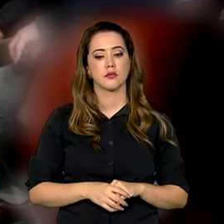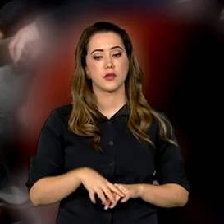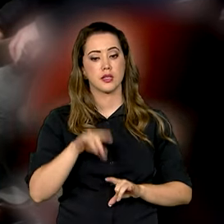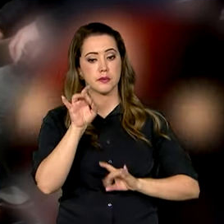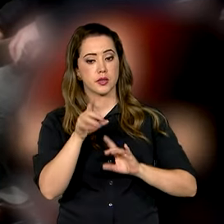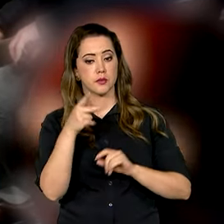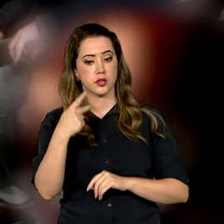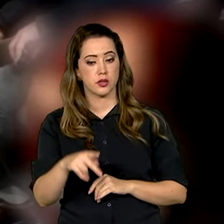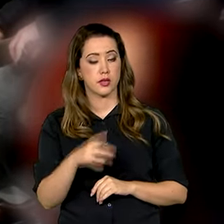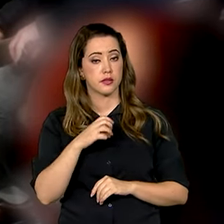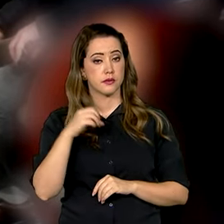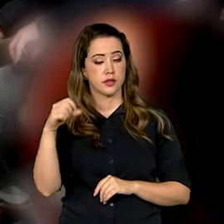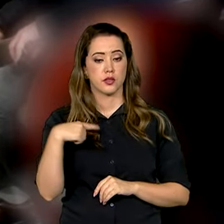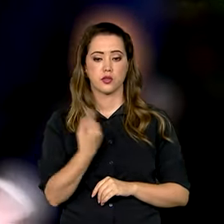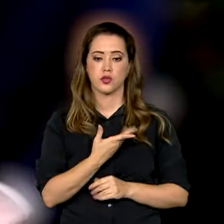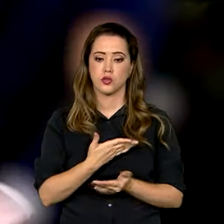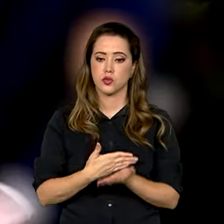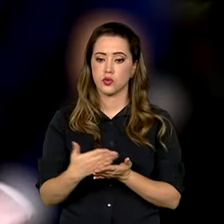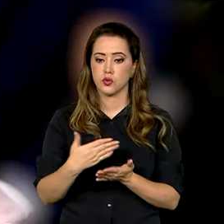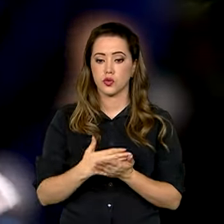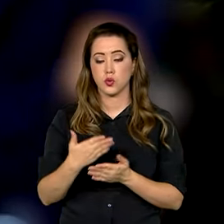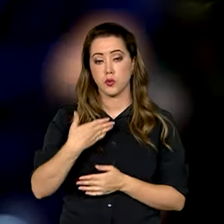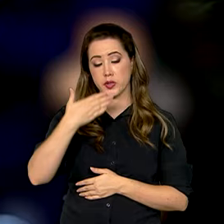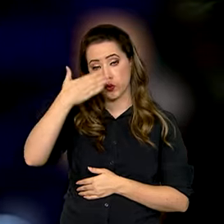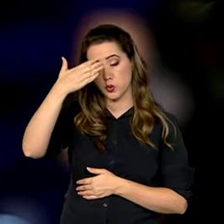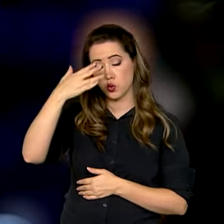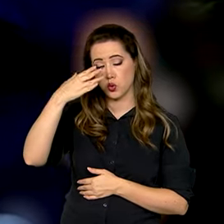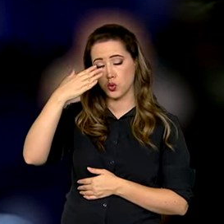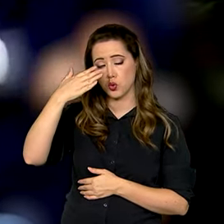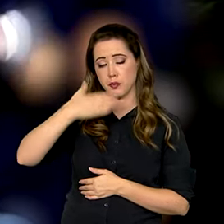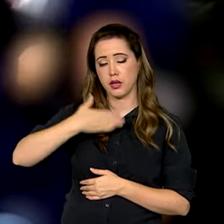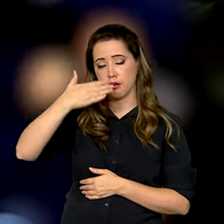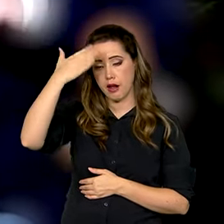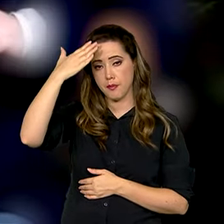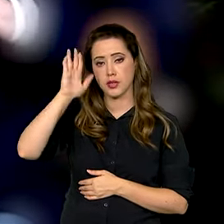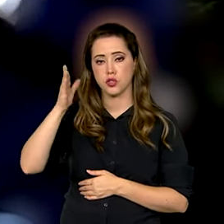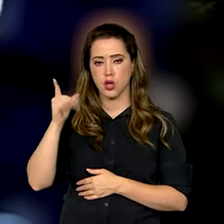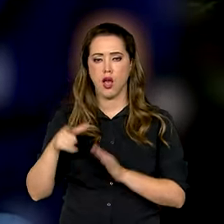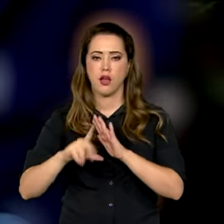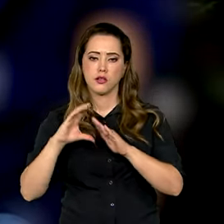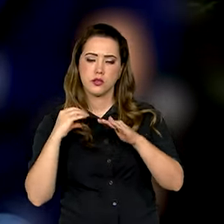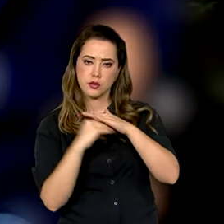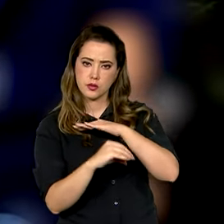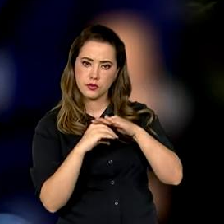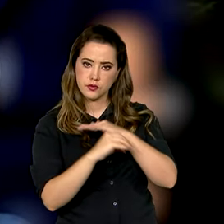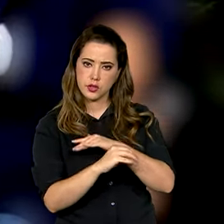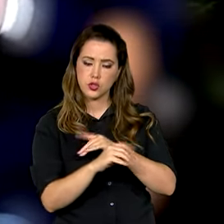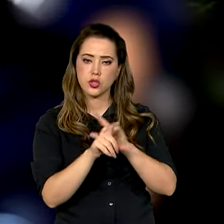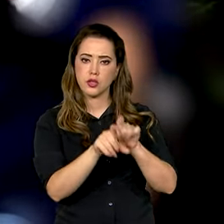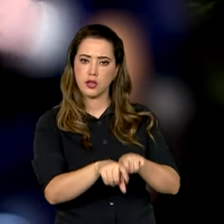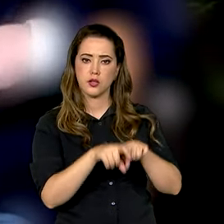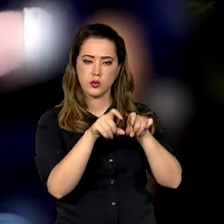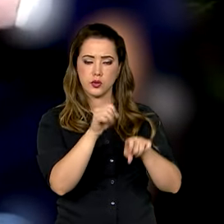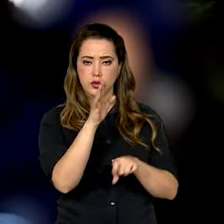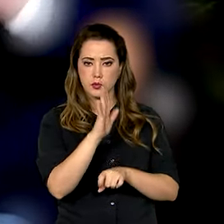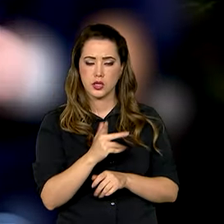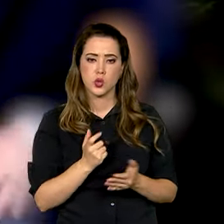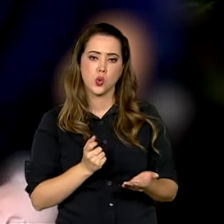presidente, começamos pela Arábia Saudita, que já vinha fazendo investimentos na agropecuária brasileira,